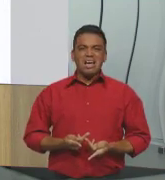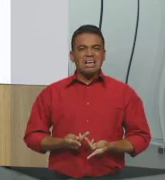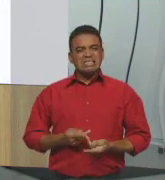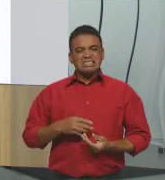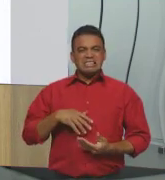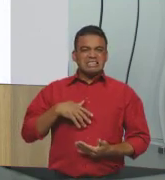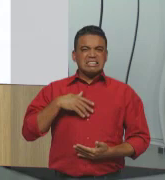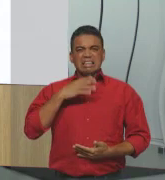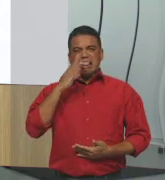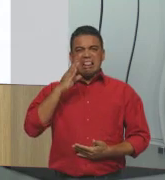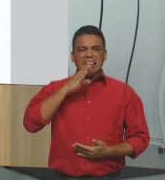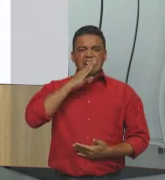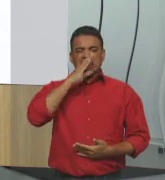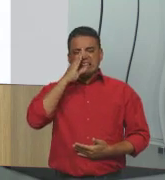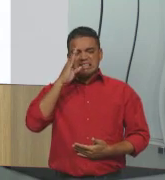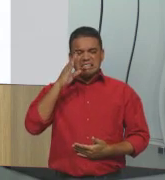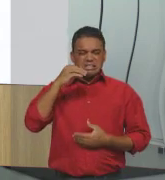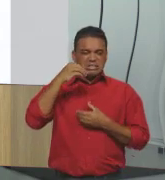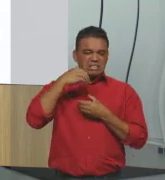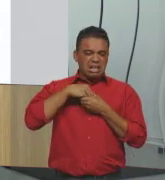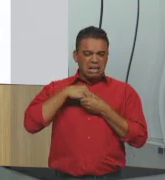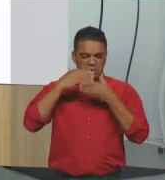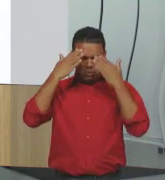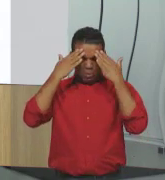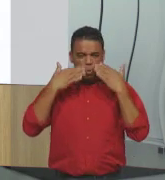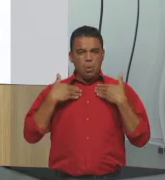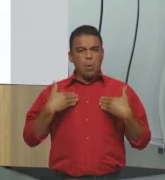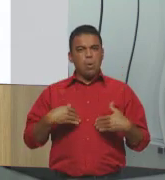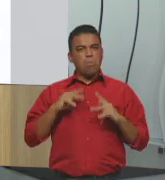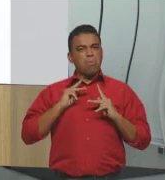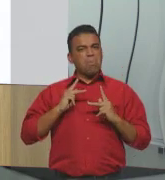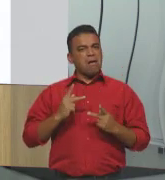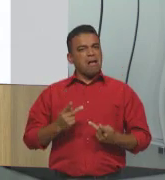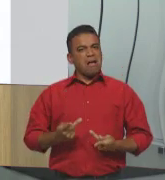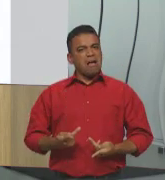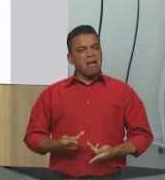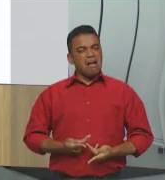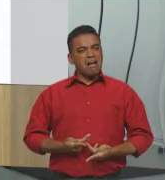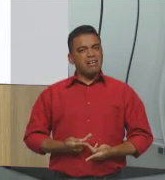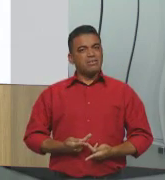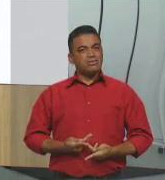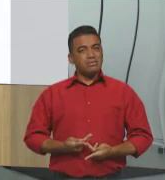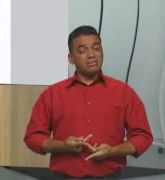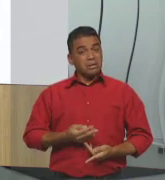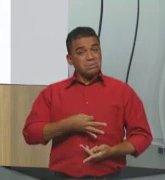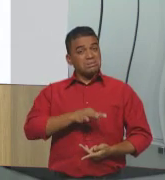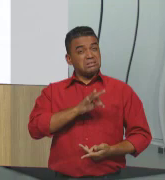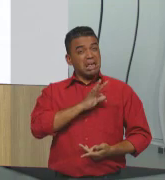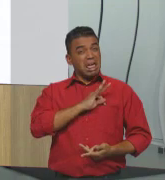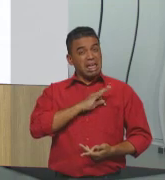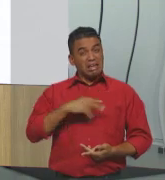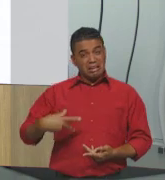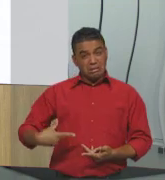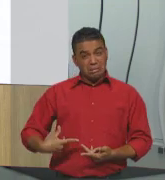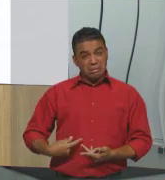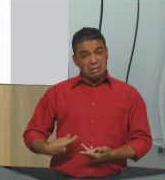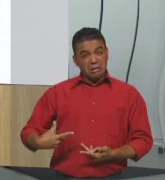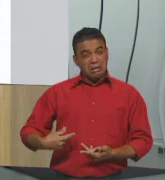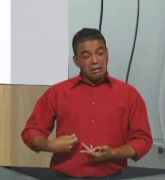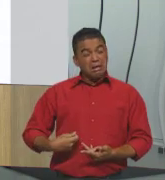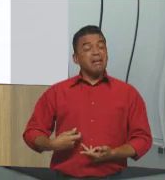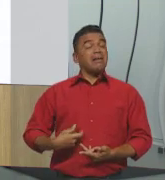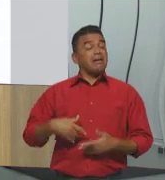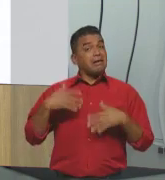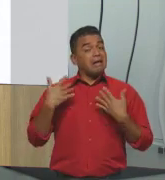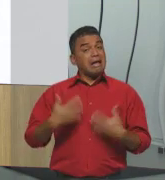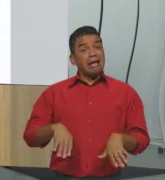reações adversas, alguns efeitos colaterais. E sem contar também que era uma técnica mais cara e não se produzia em tanta quantidade